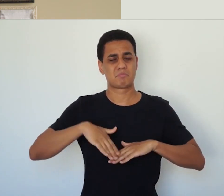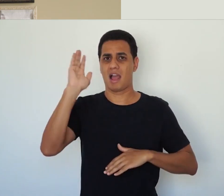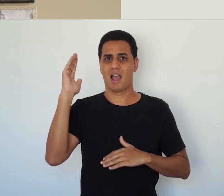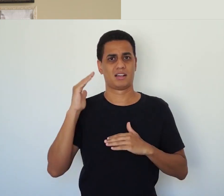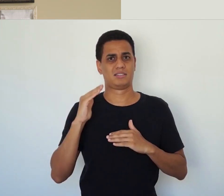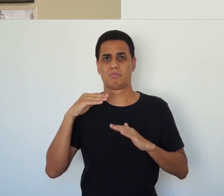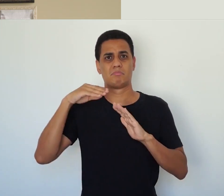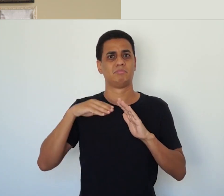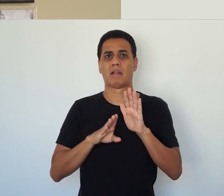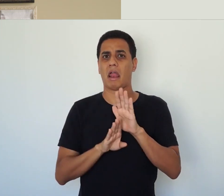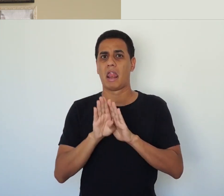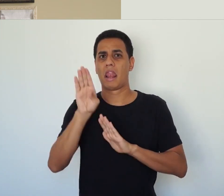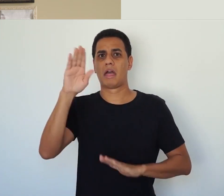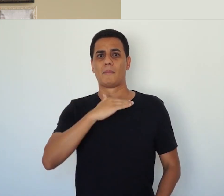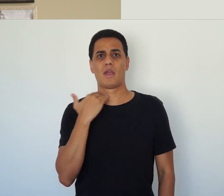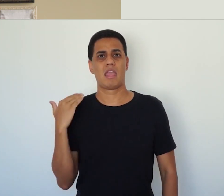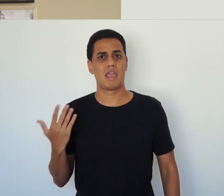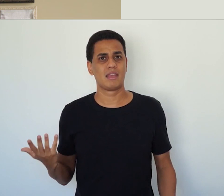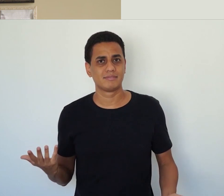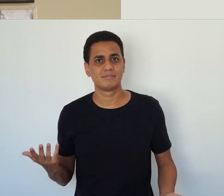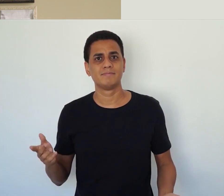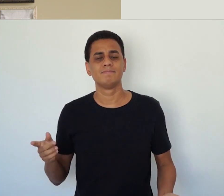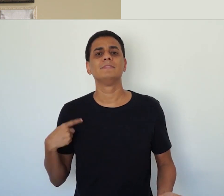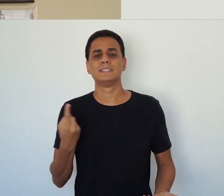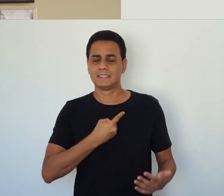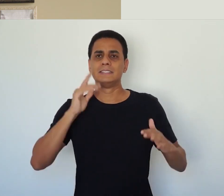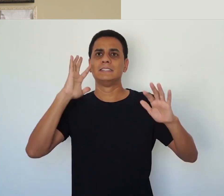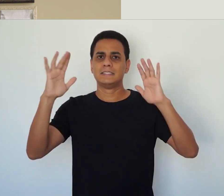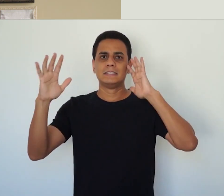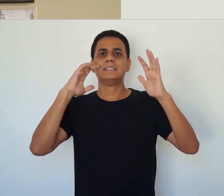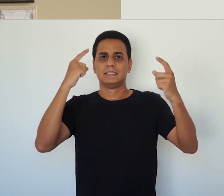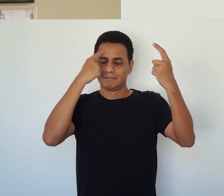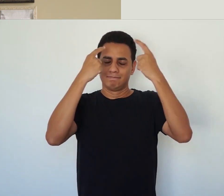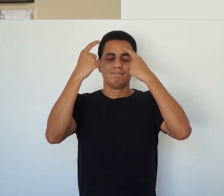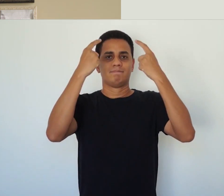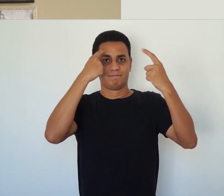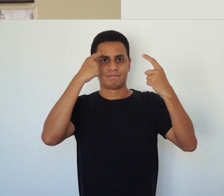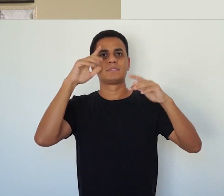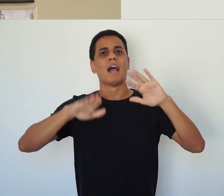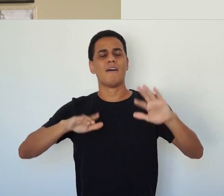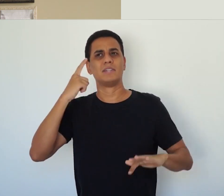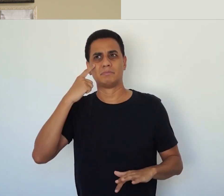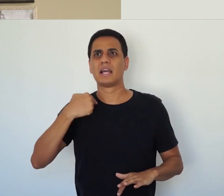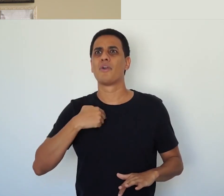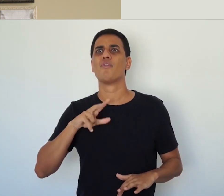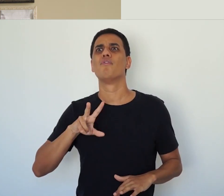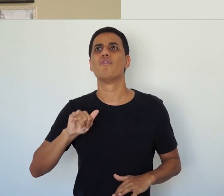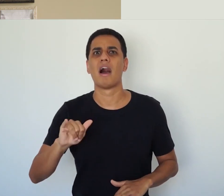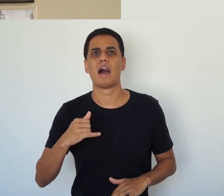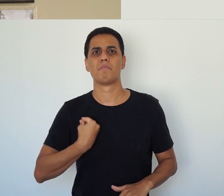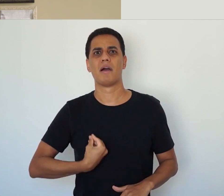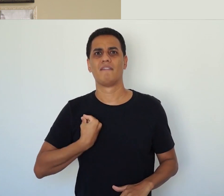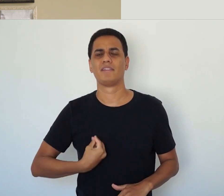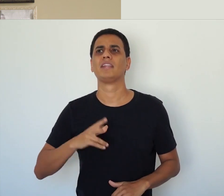número maior do que isso, e todas essas coisas levam a gente a pensar muitas coisas, e uma delas é: isso